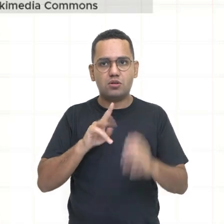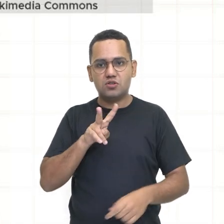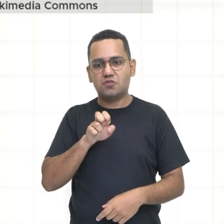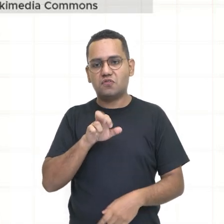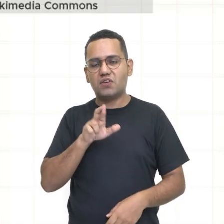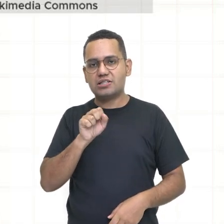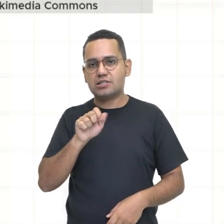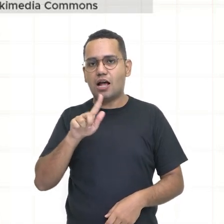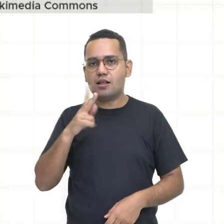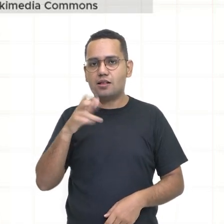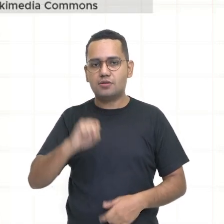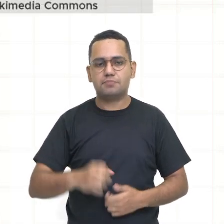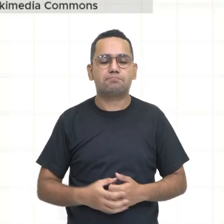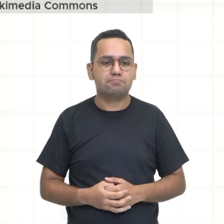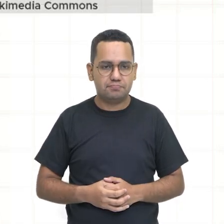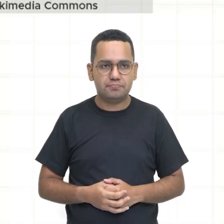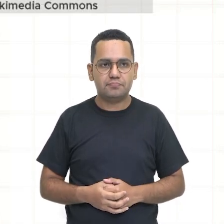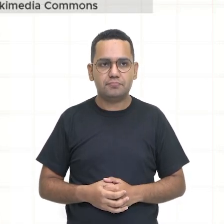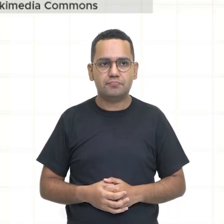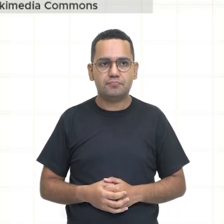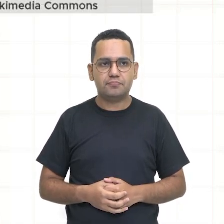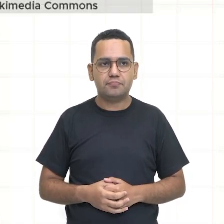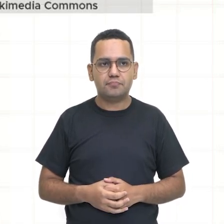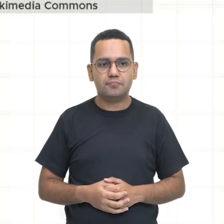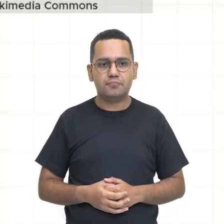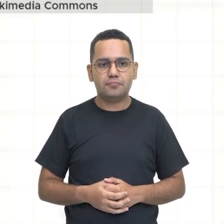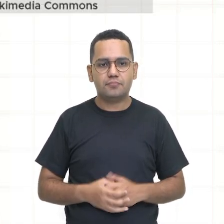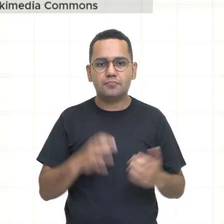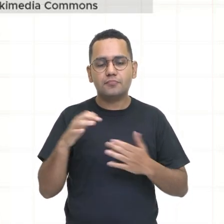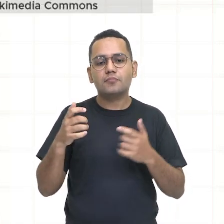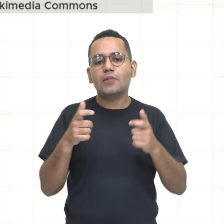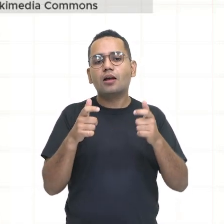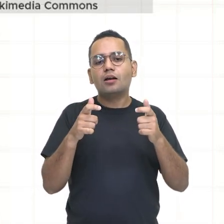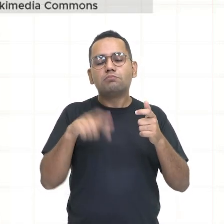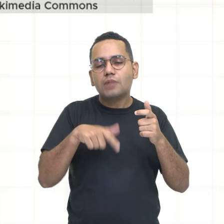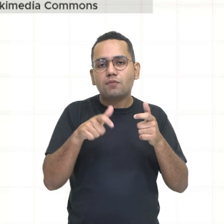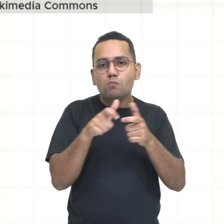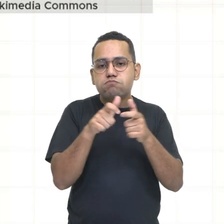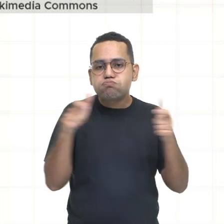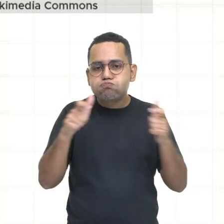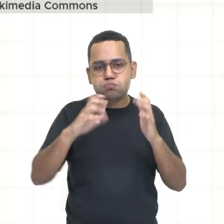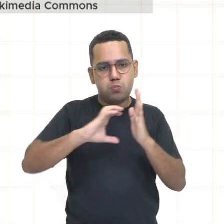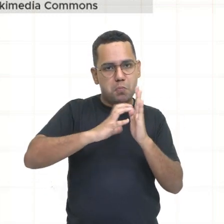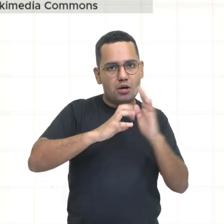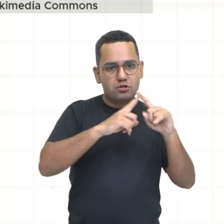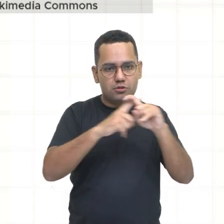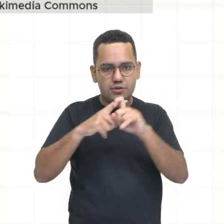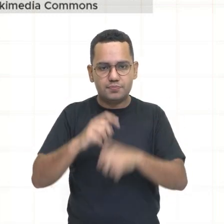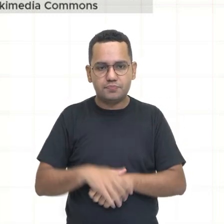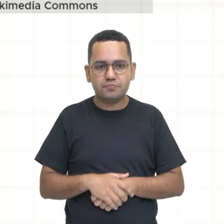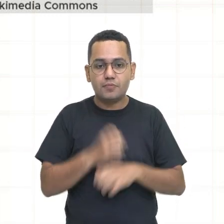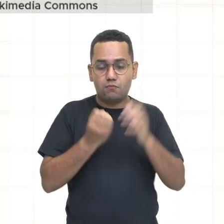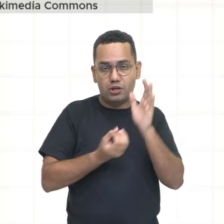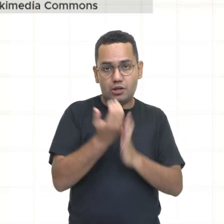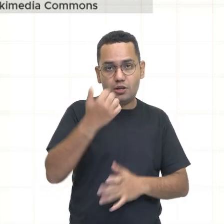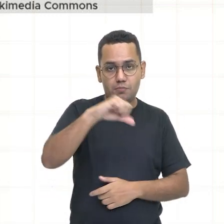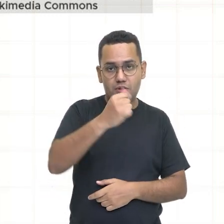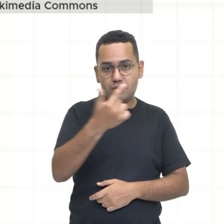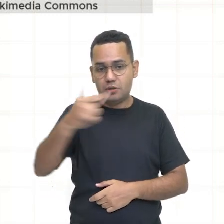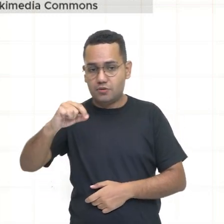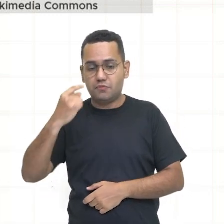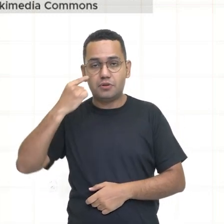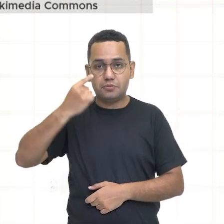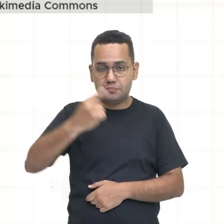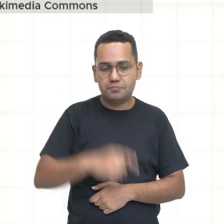Ok? Então, crescimento do Partido Nazista. Ele foi fundado em 1920